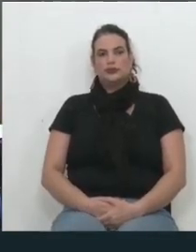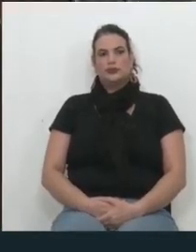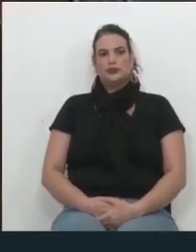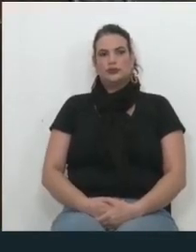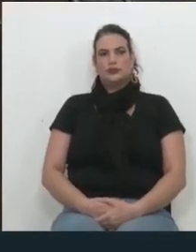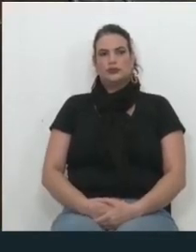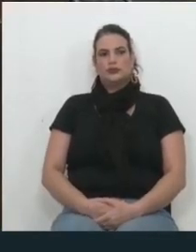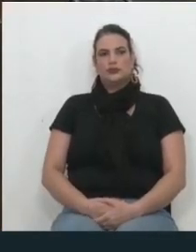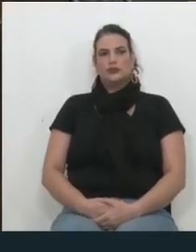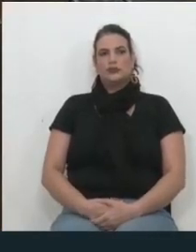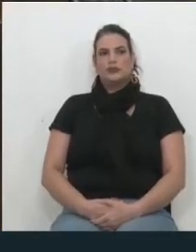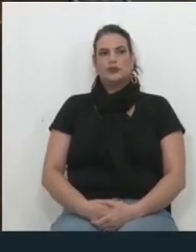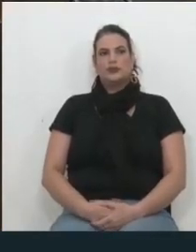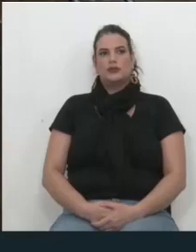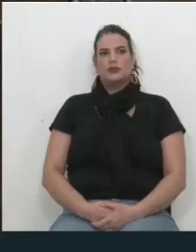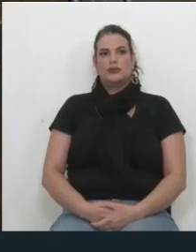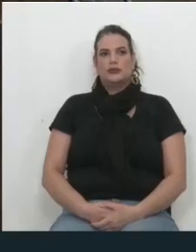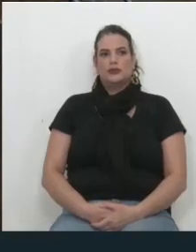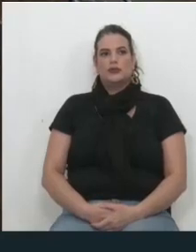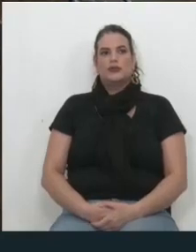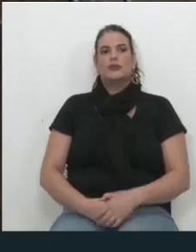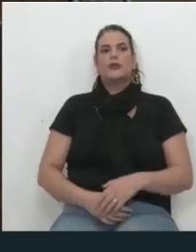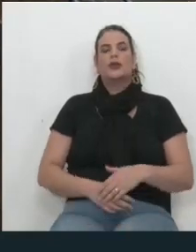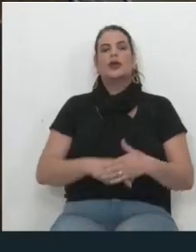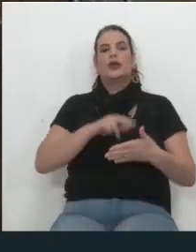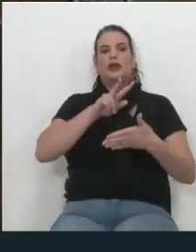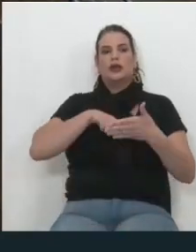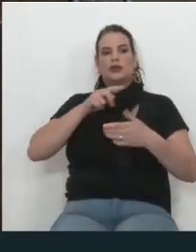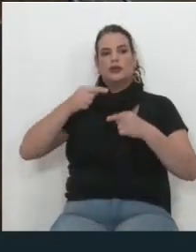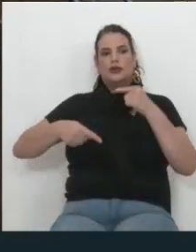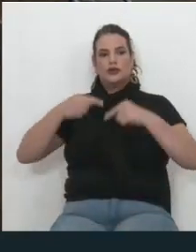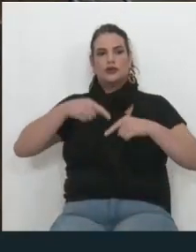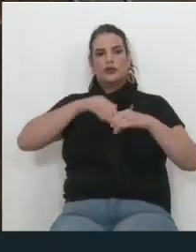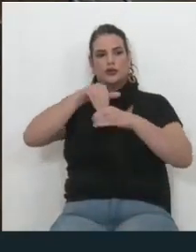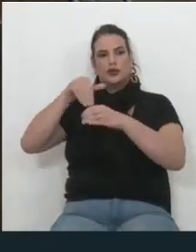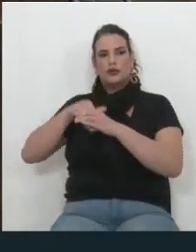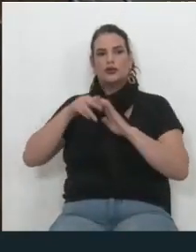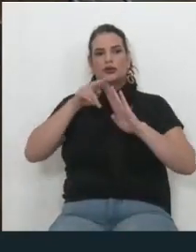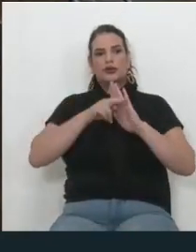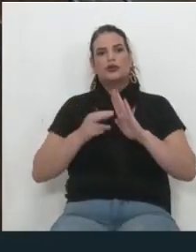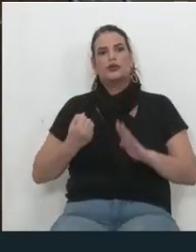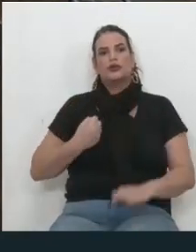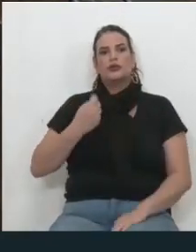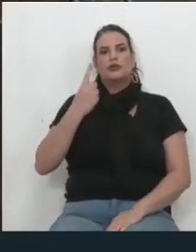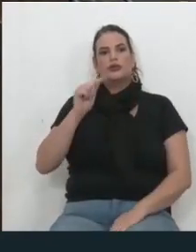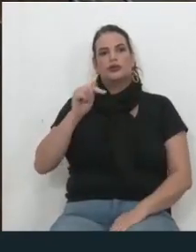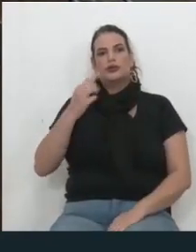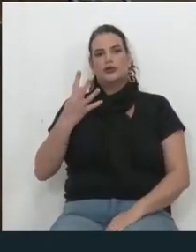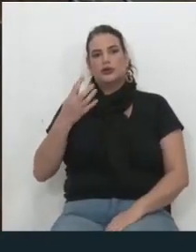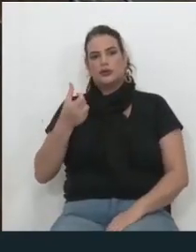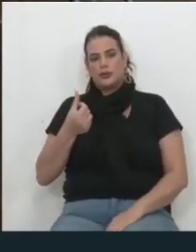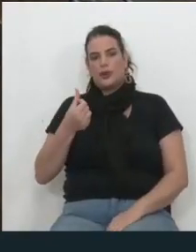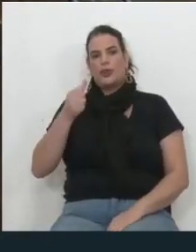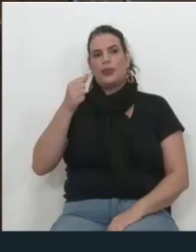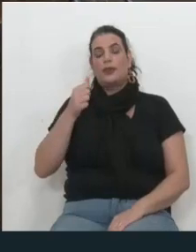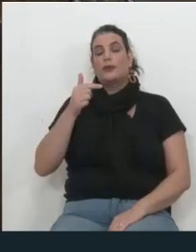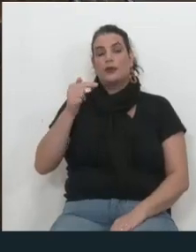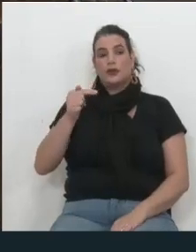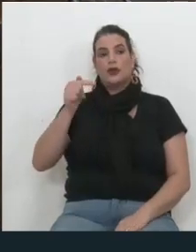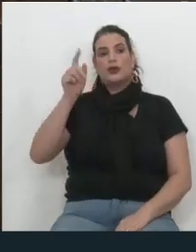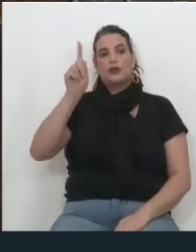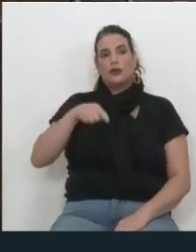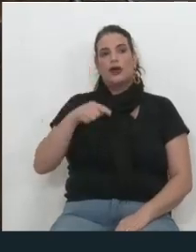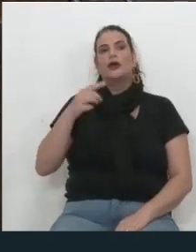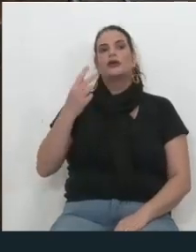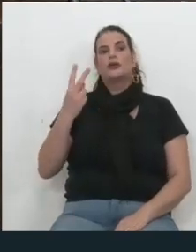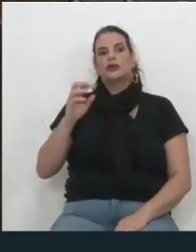Item segundo, leitura, discussão e votação do requerimento 1747 de